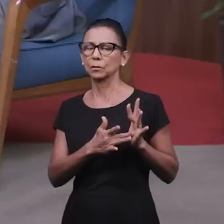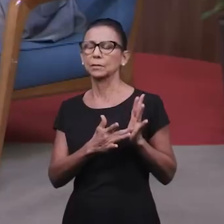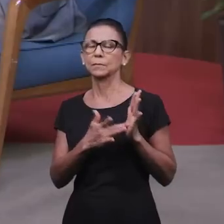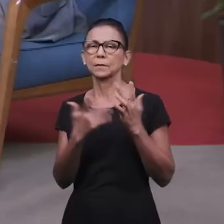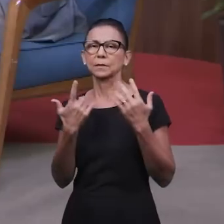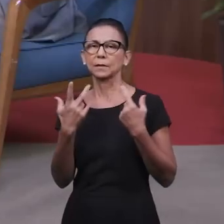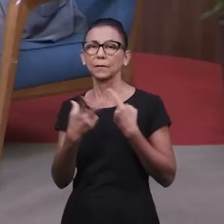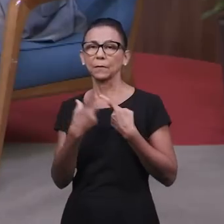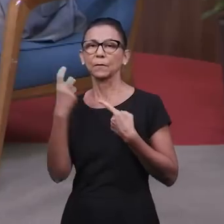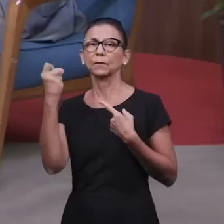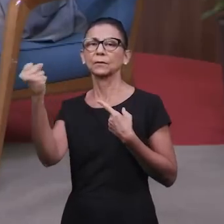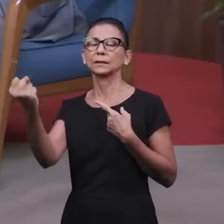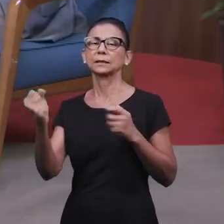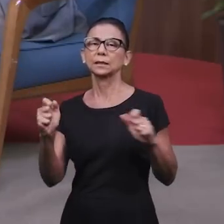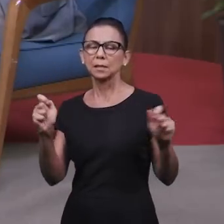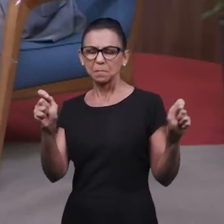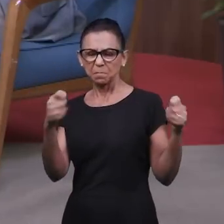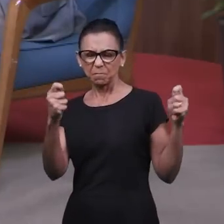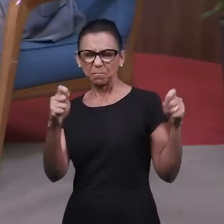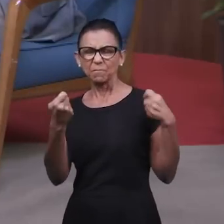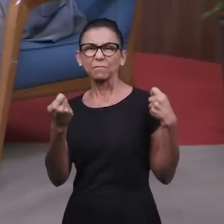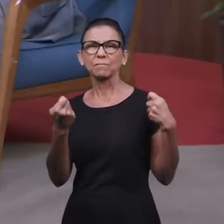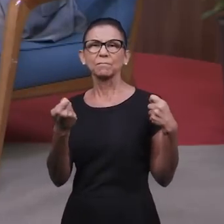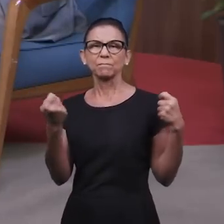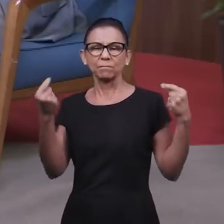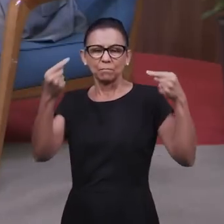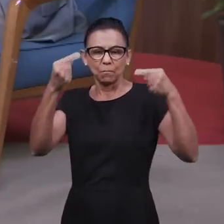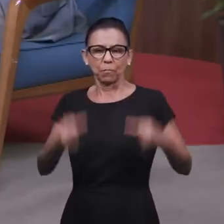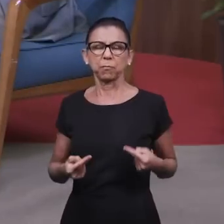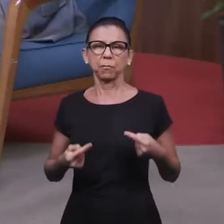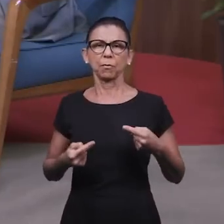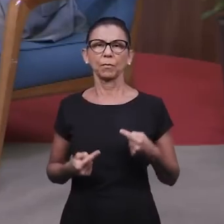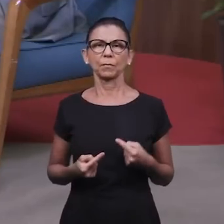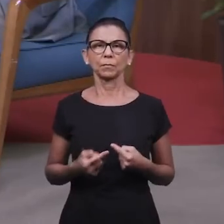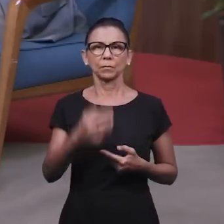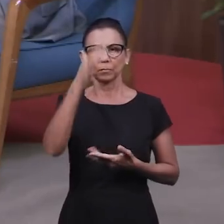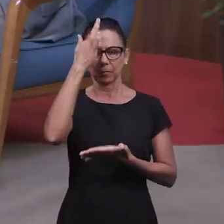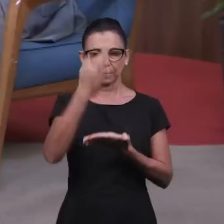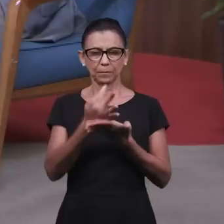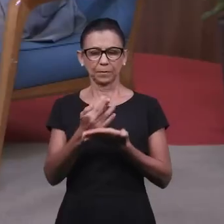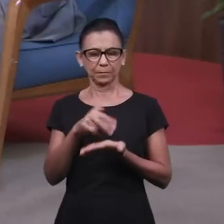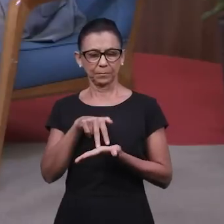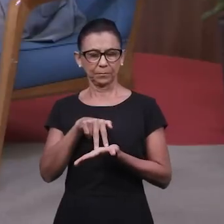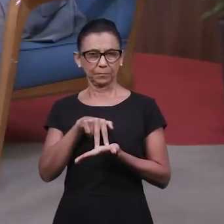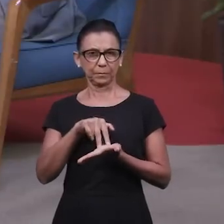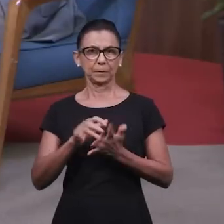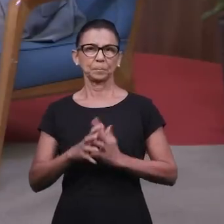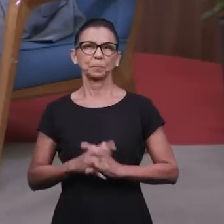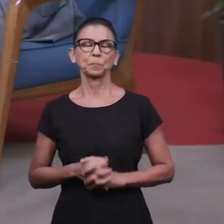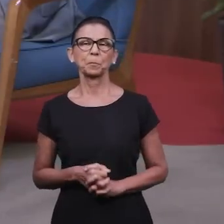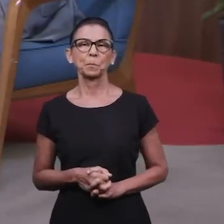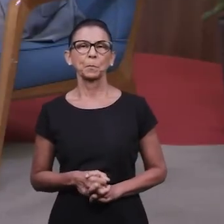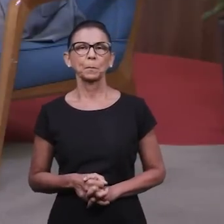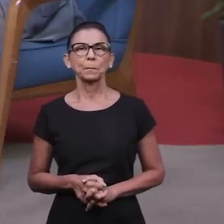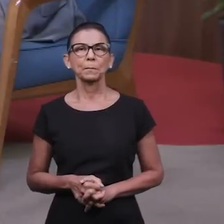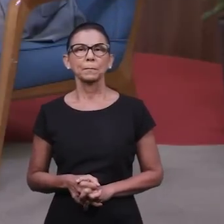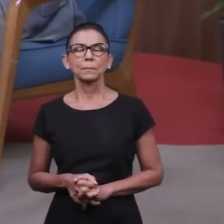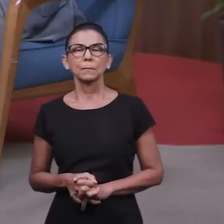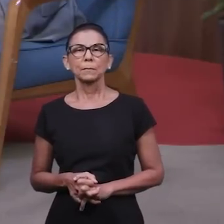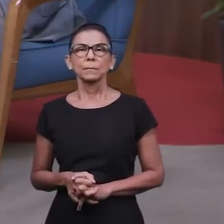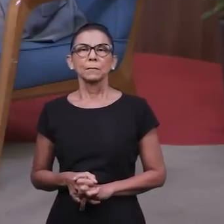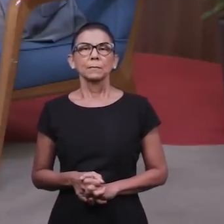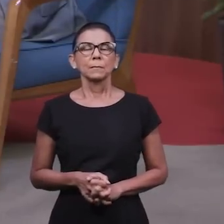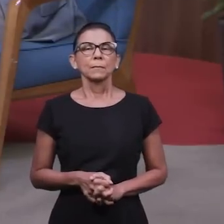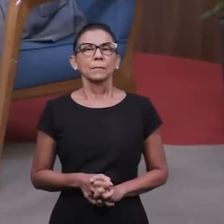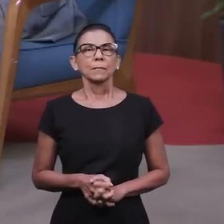as oposições, e a sua fé está sempre preservada. Glória a Jesus. Nós